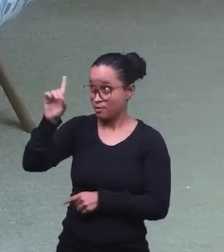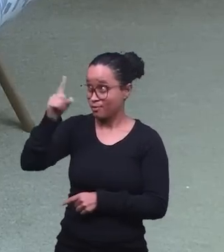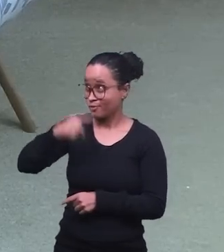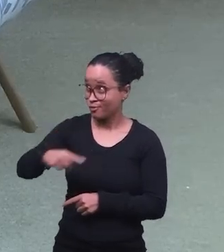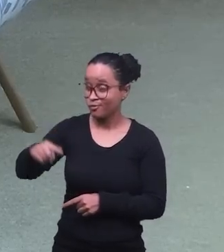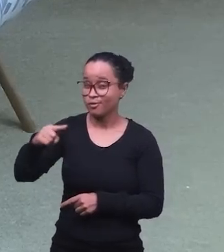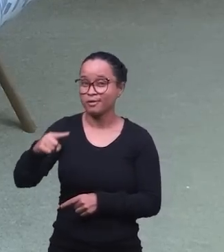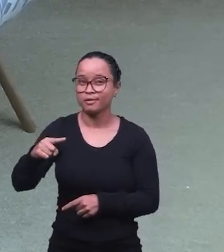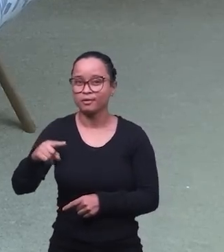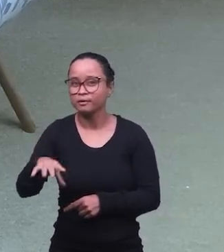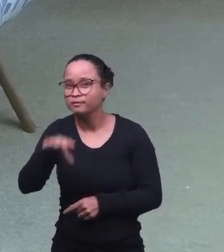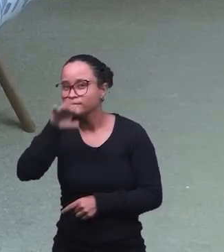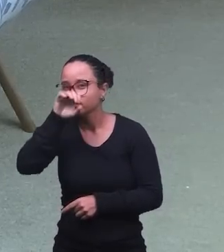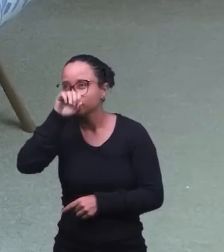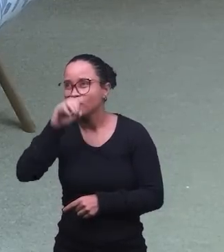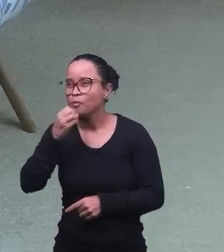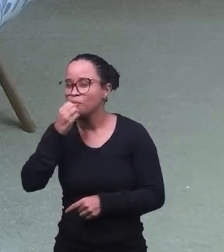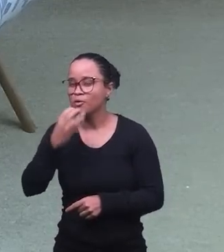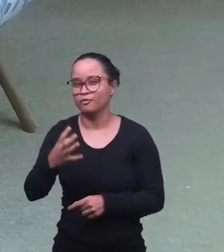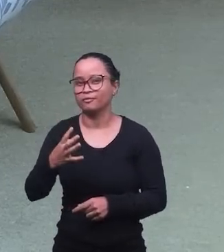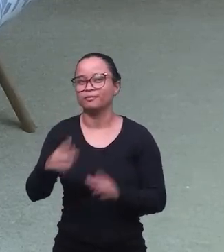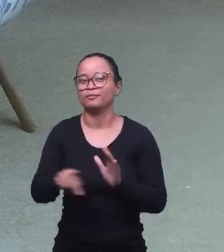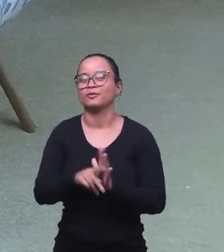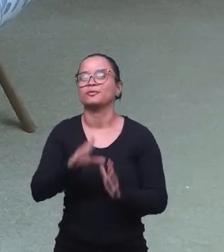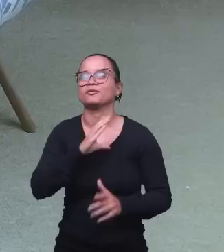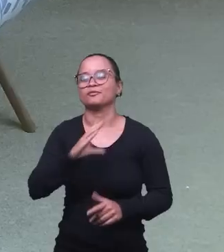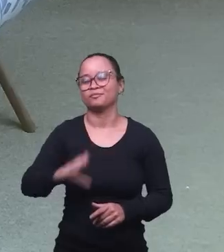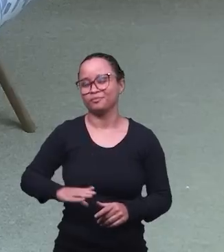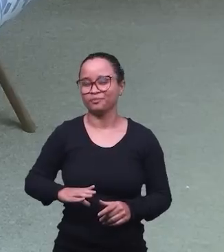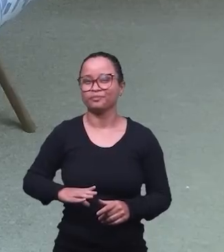somos o bom cheiro de Cristo.